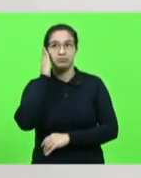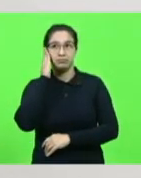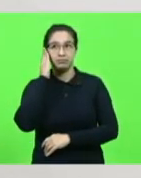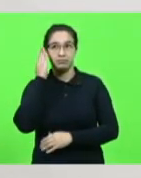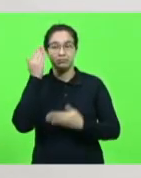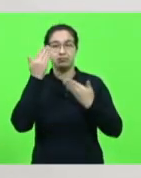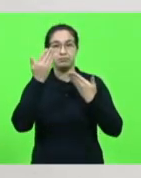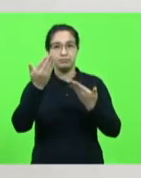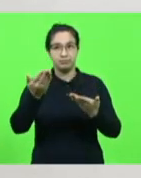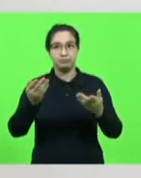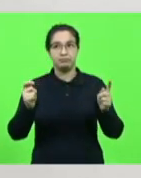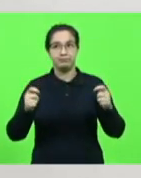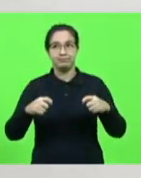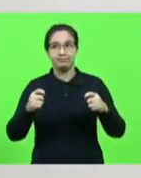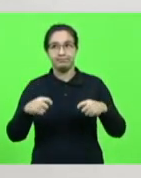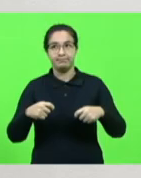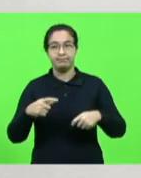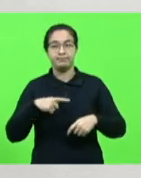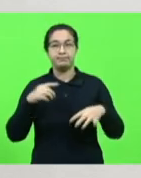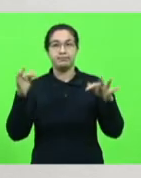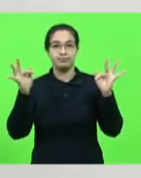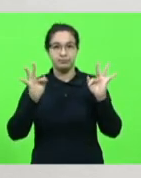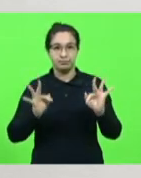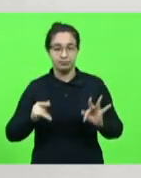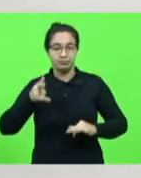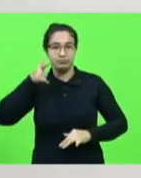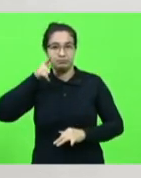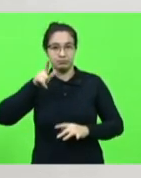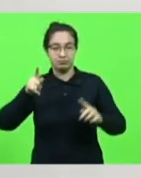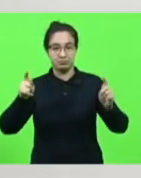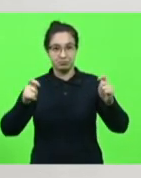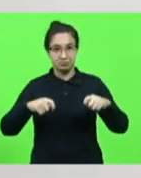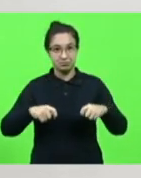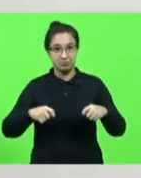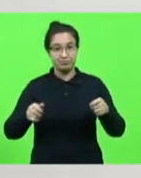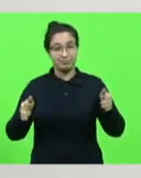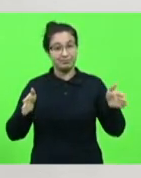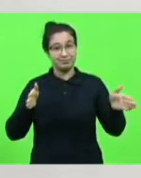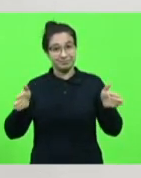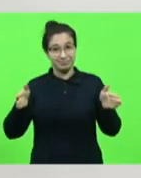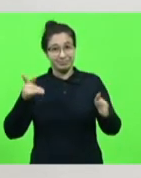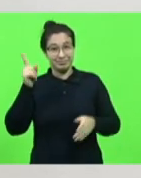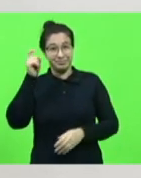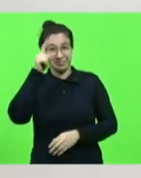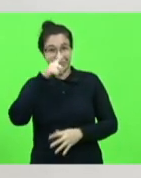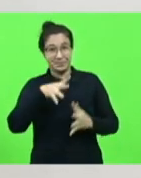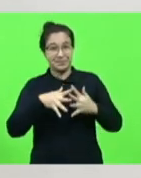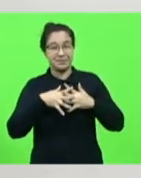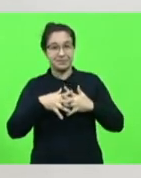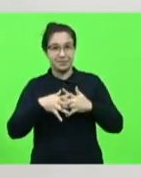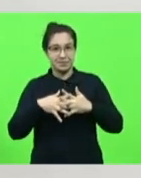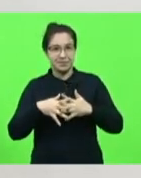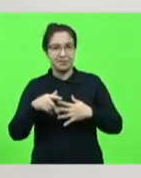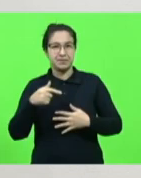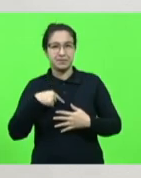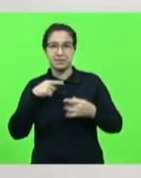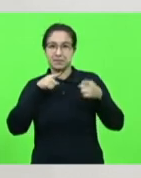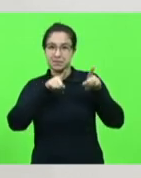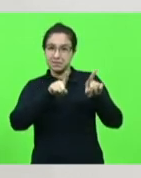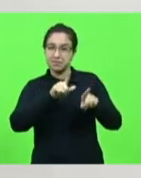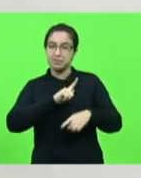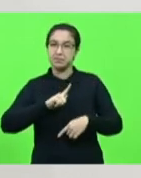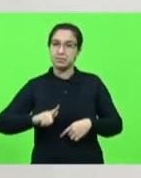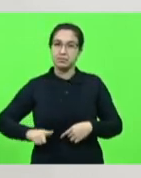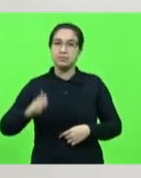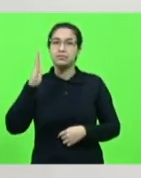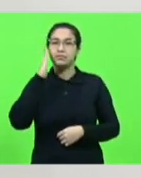feliz por mais essa conquista. Tivemos momentos ásperos aqui entre o governo e umas falas minhas, eu sei que eles ficaram um pouco